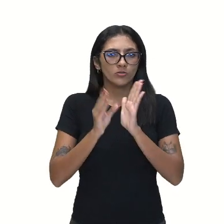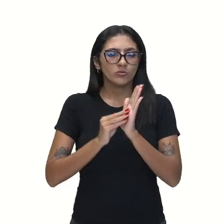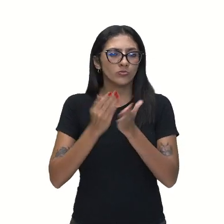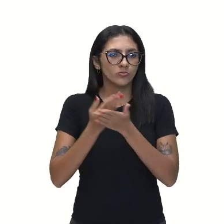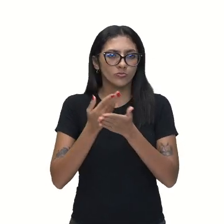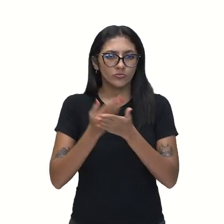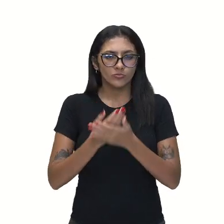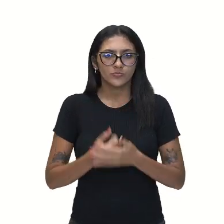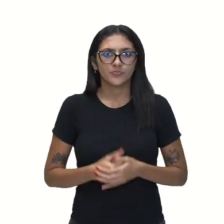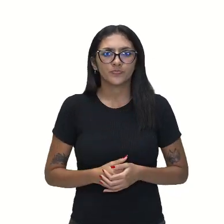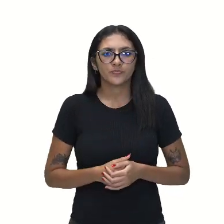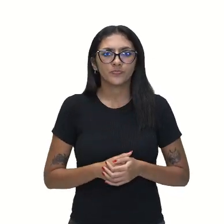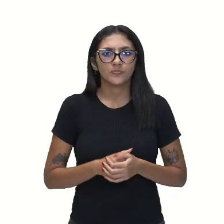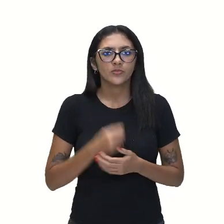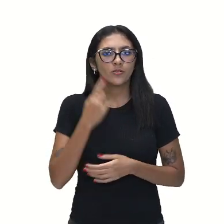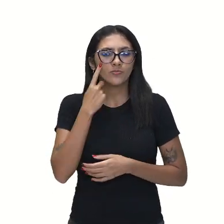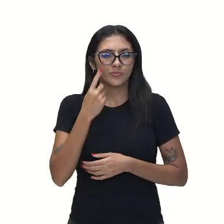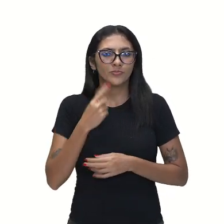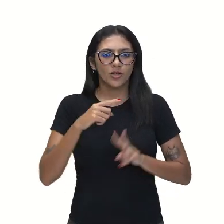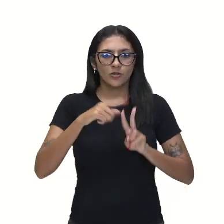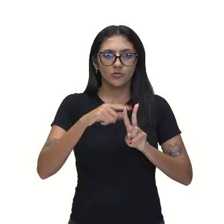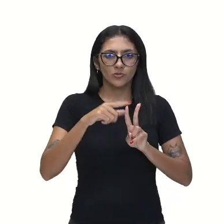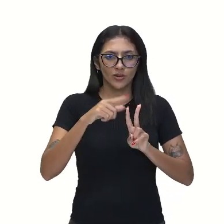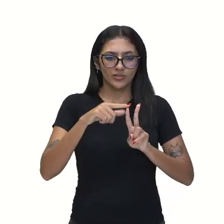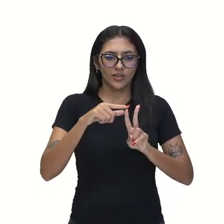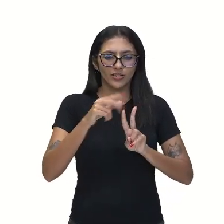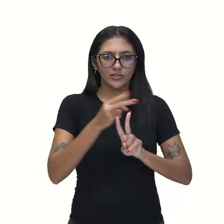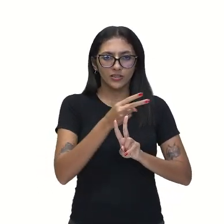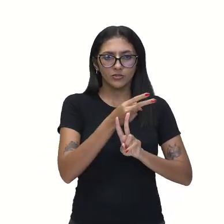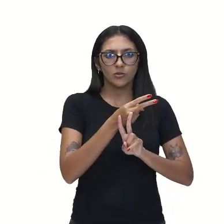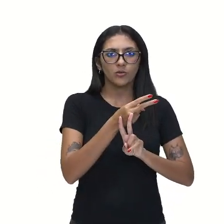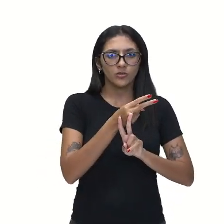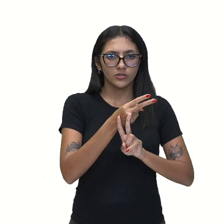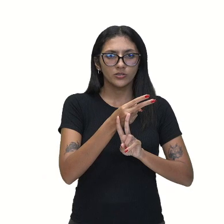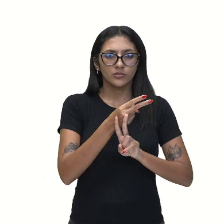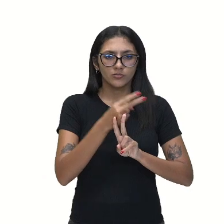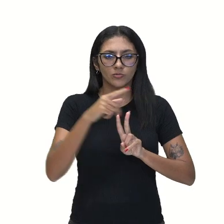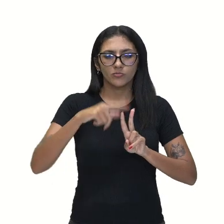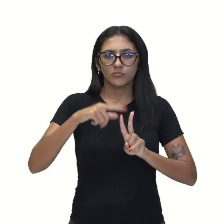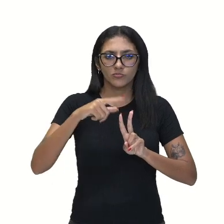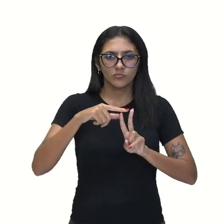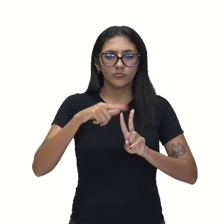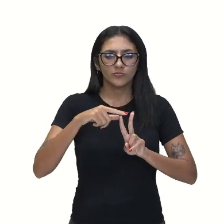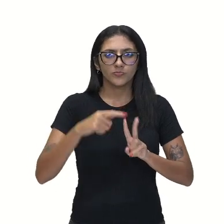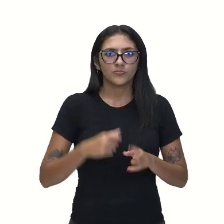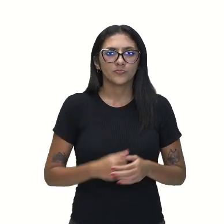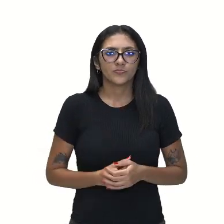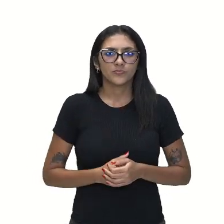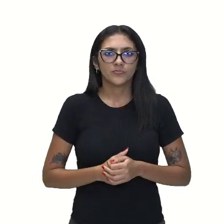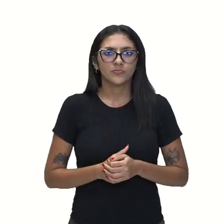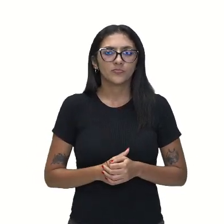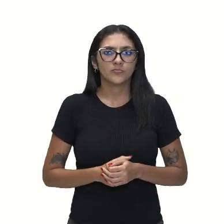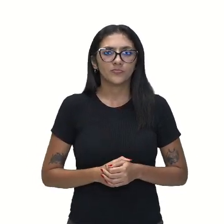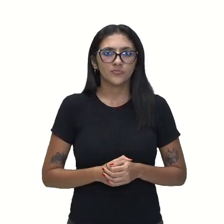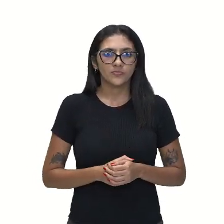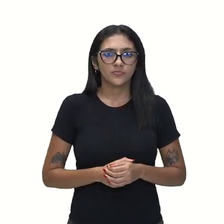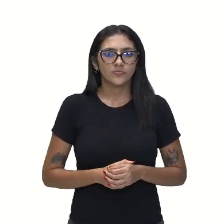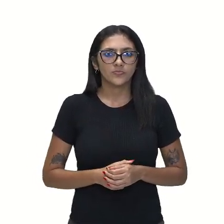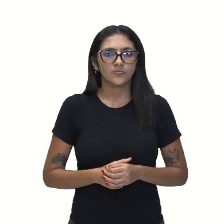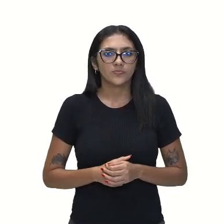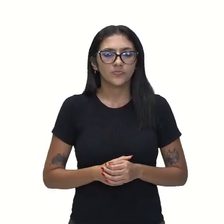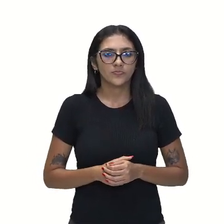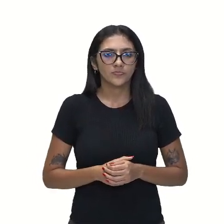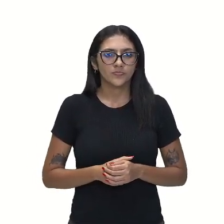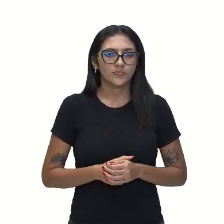raiz quadrada aqui, você sabe que existe um 2 nesse índice, né? A gente não escreve, mas o 2 ele sempre está aí. E aqui